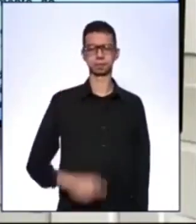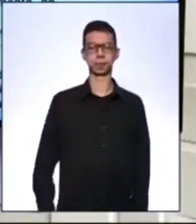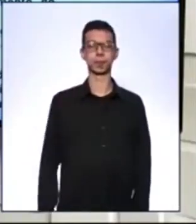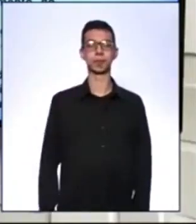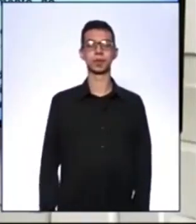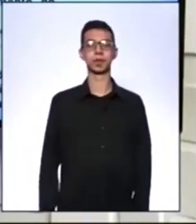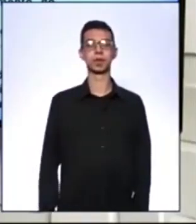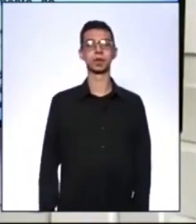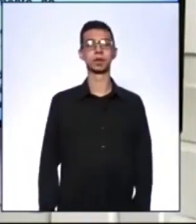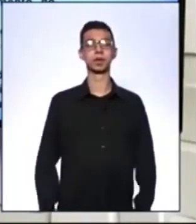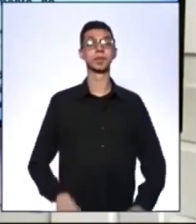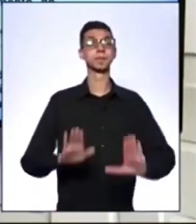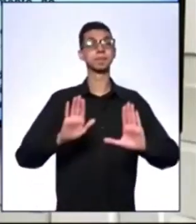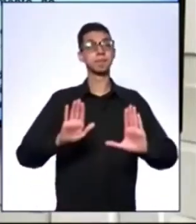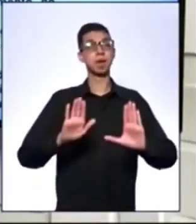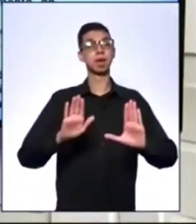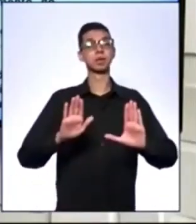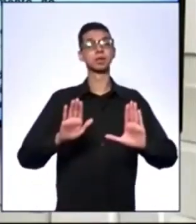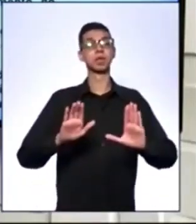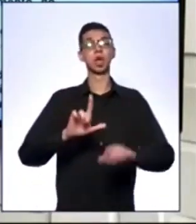Minas Gerais, na década de 70,